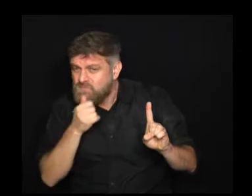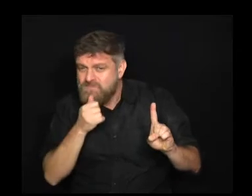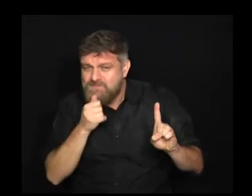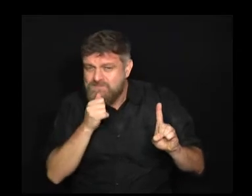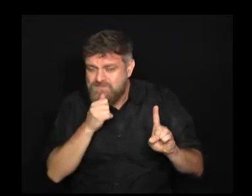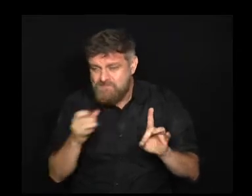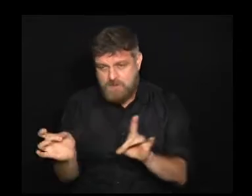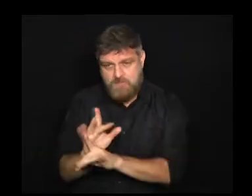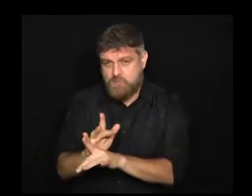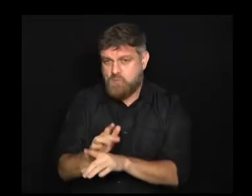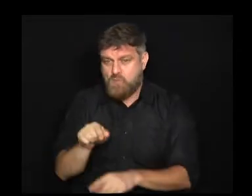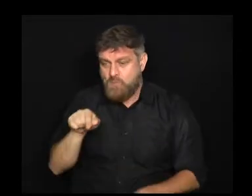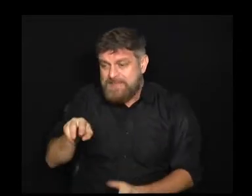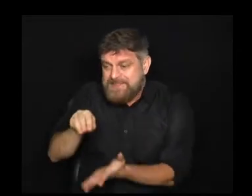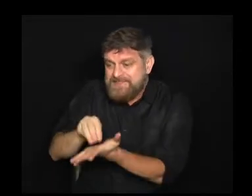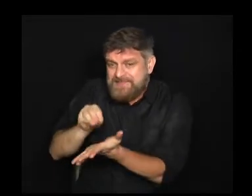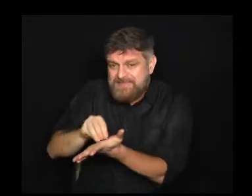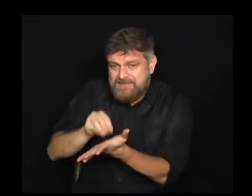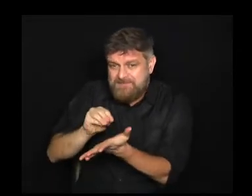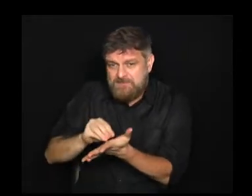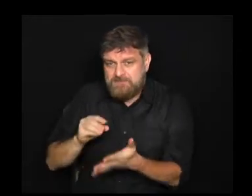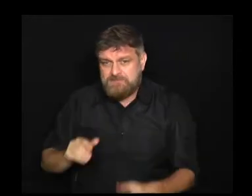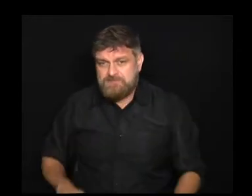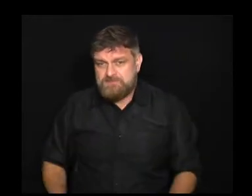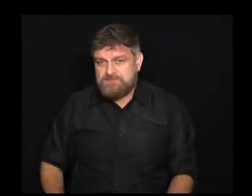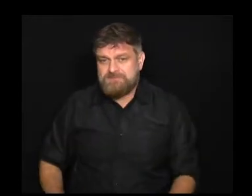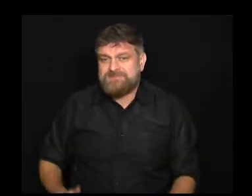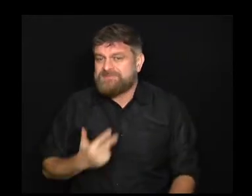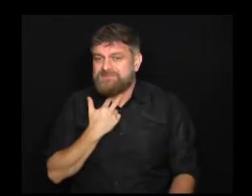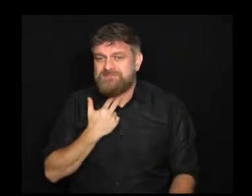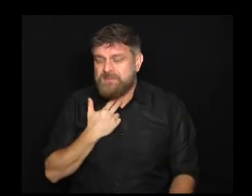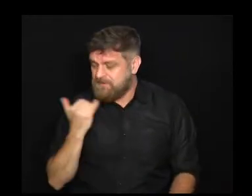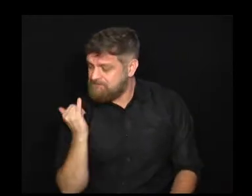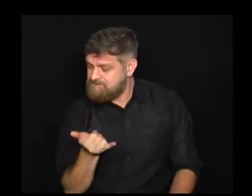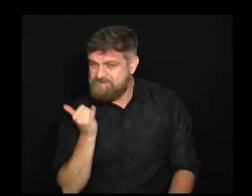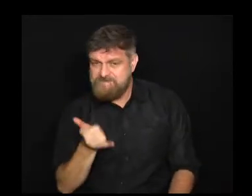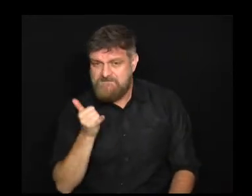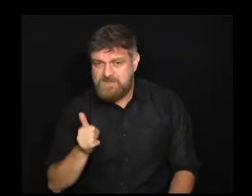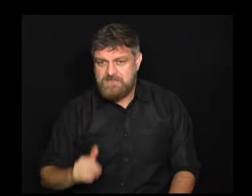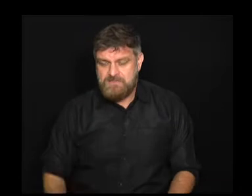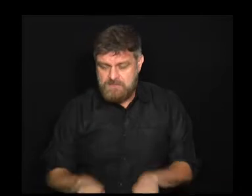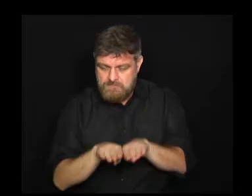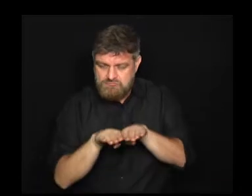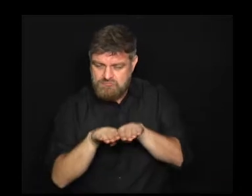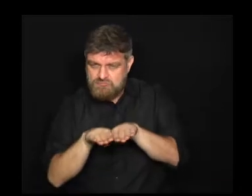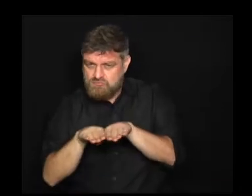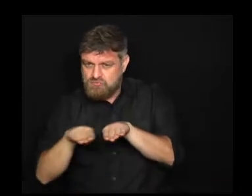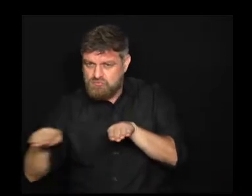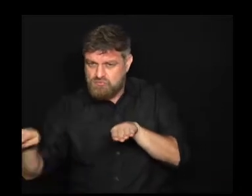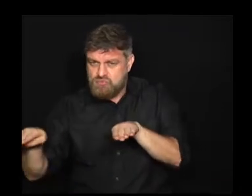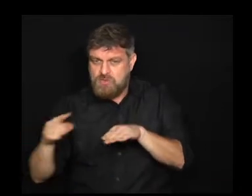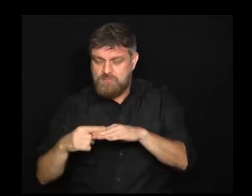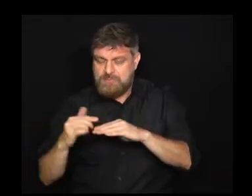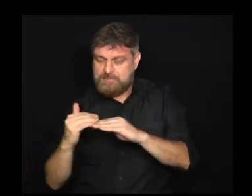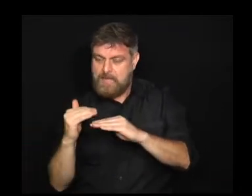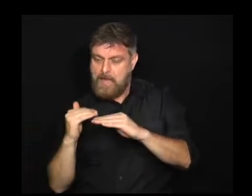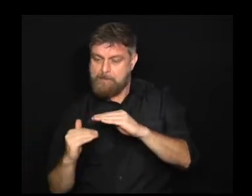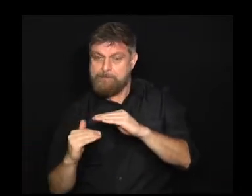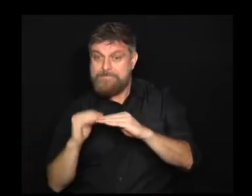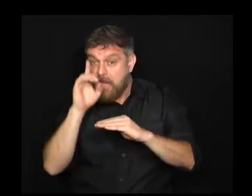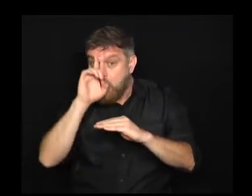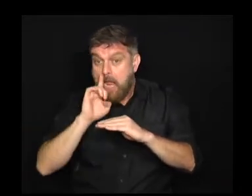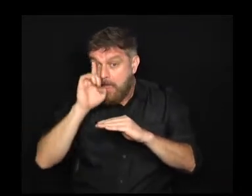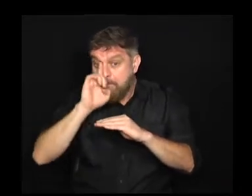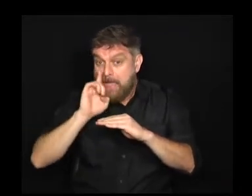não existe ainda... tecnicamente, a gente não chama de uma situação de epidemia, porque ainda está abaixo da linha amarela,